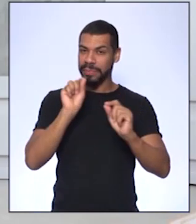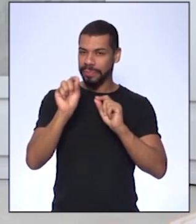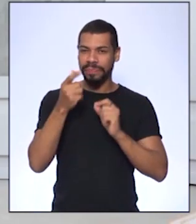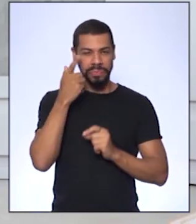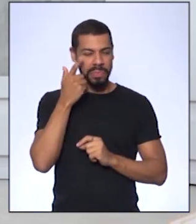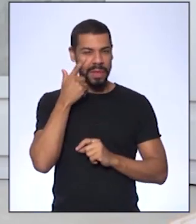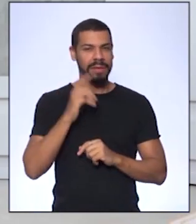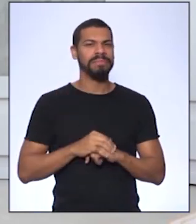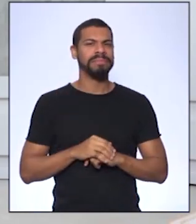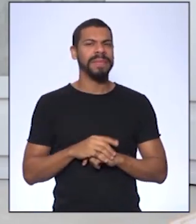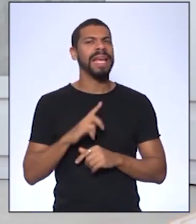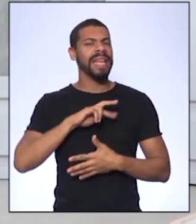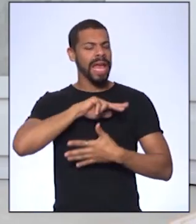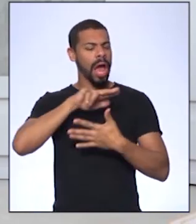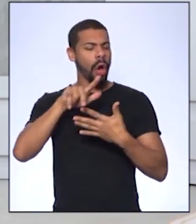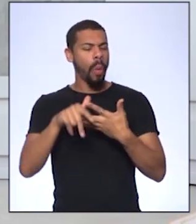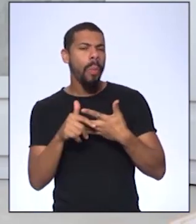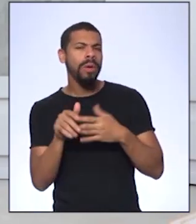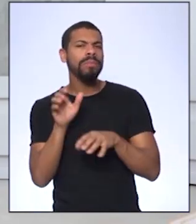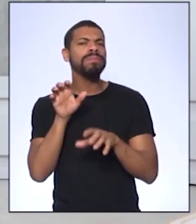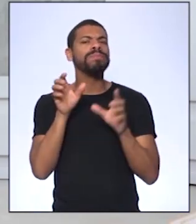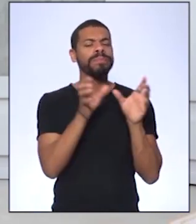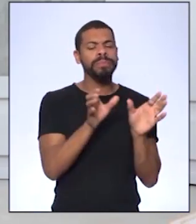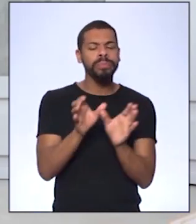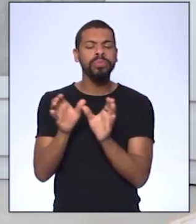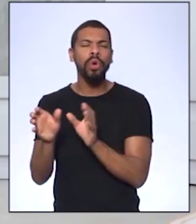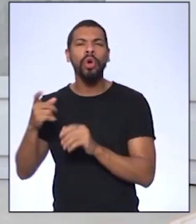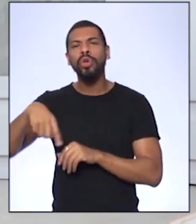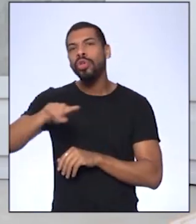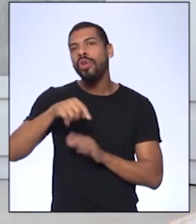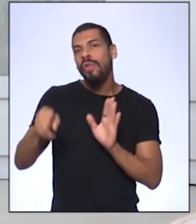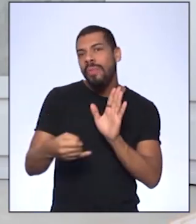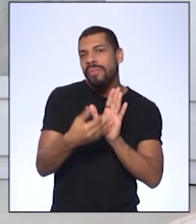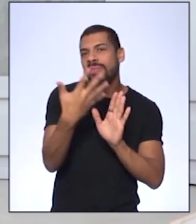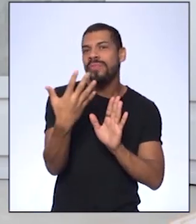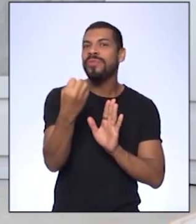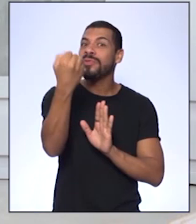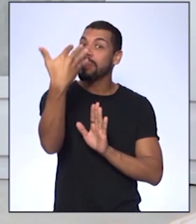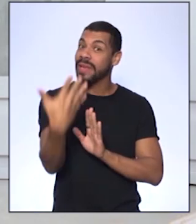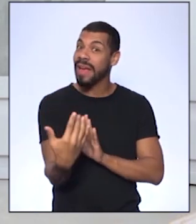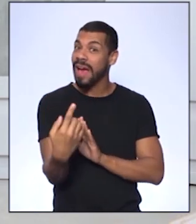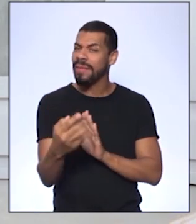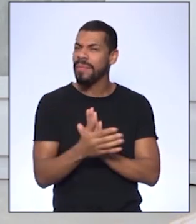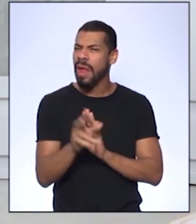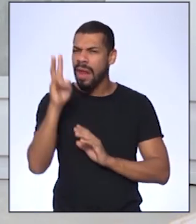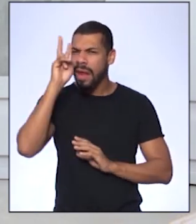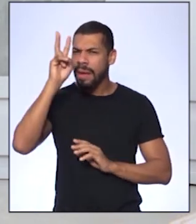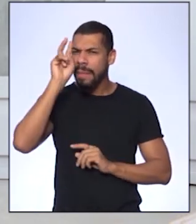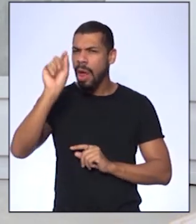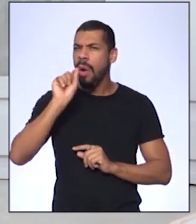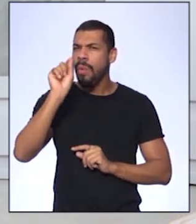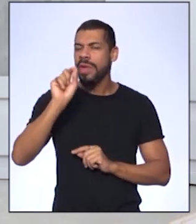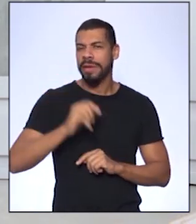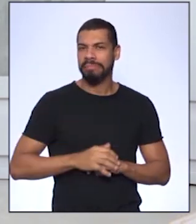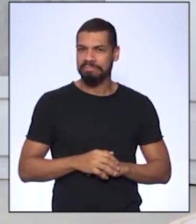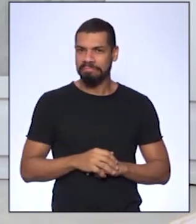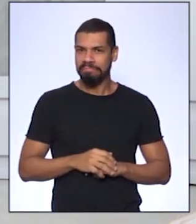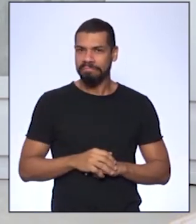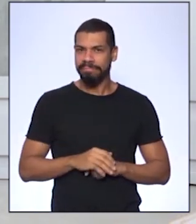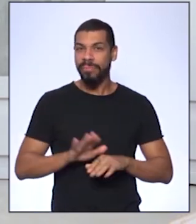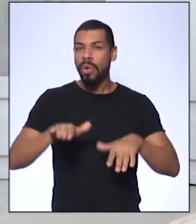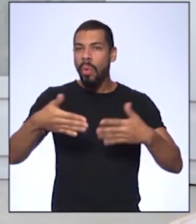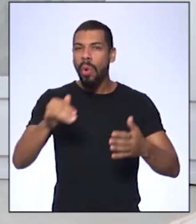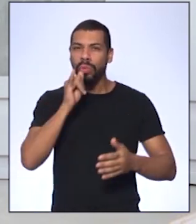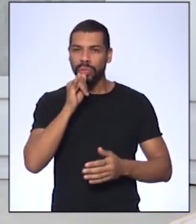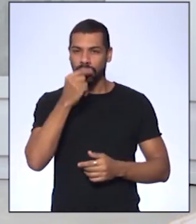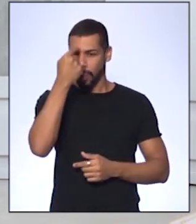trabalha com algumas competências e a gente vai passar por uma delas hoje. O importante é a gente lembrar só uma coisa. Vamos pensar assim,